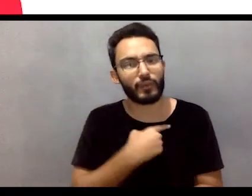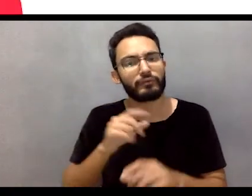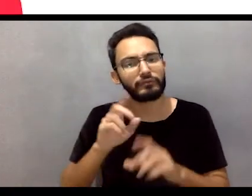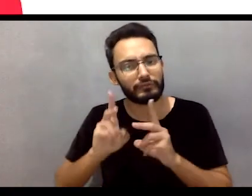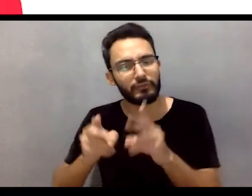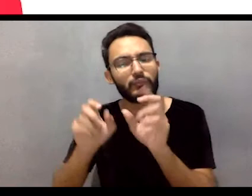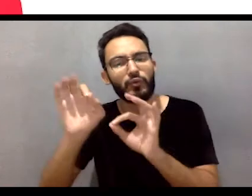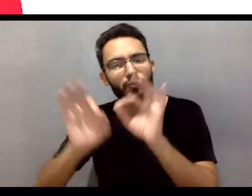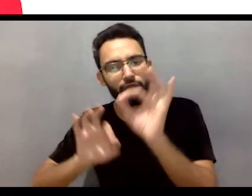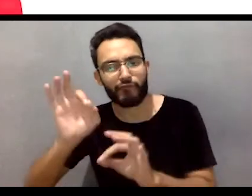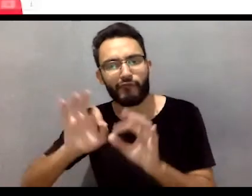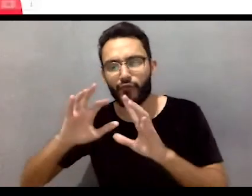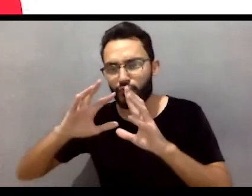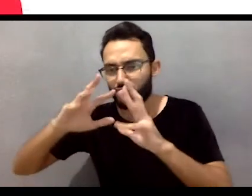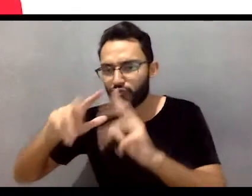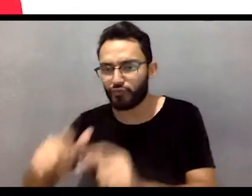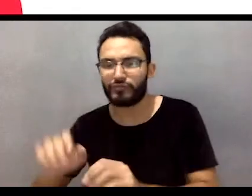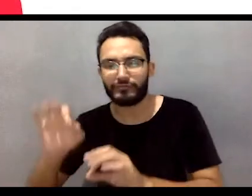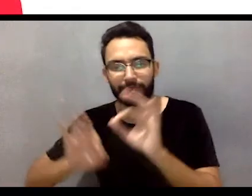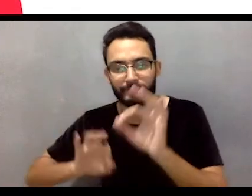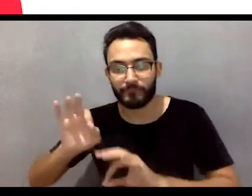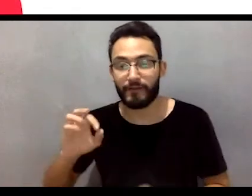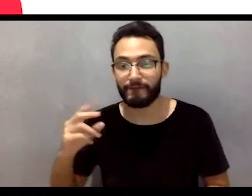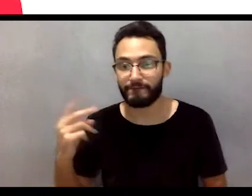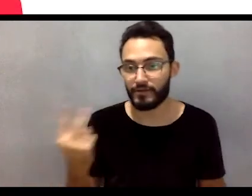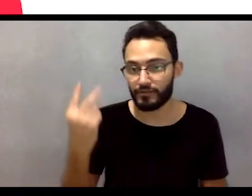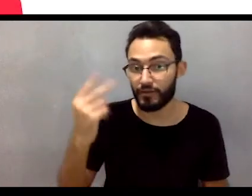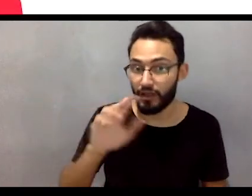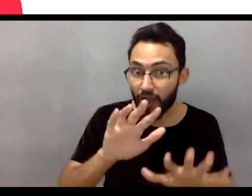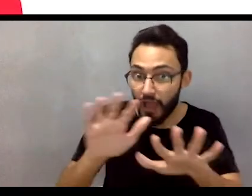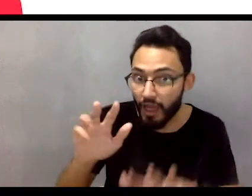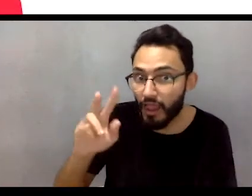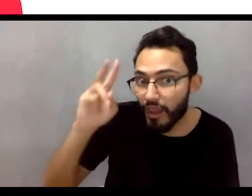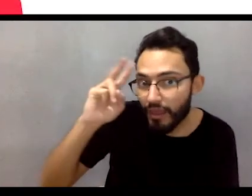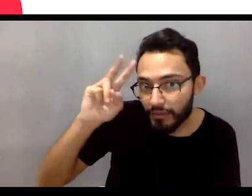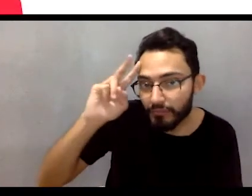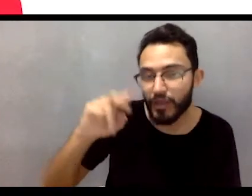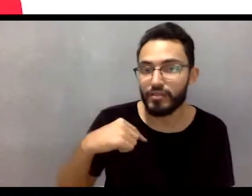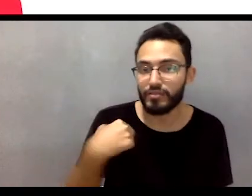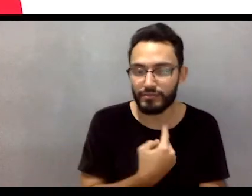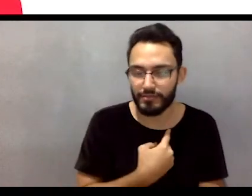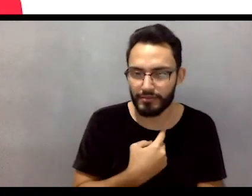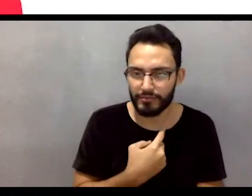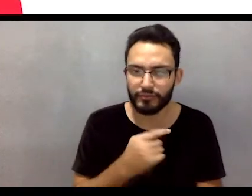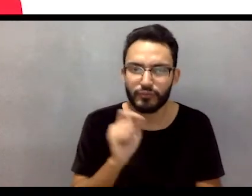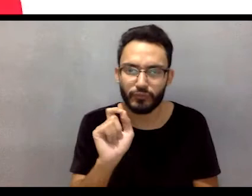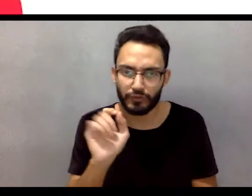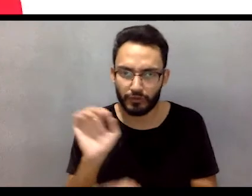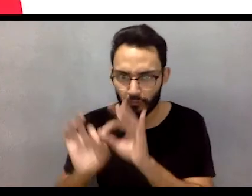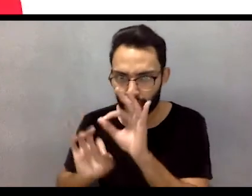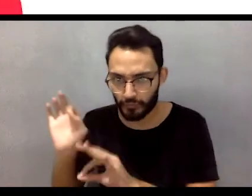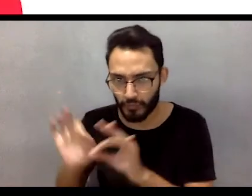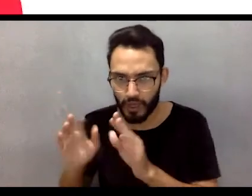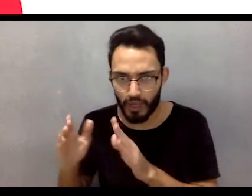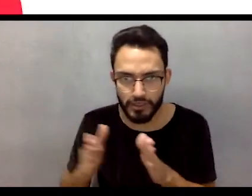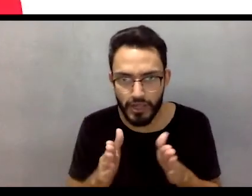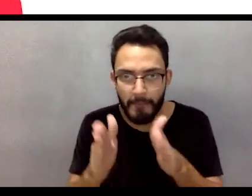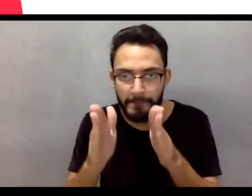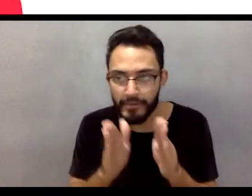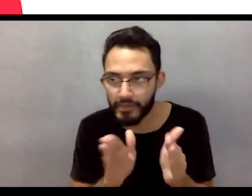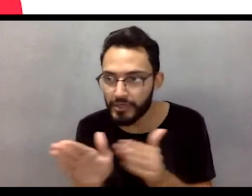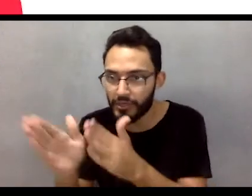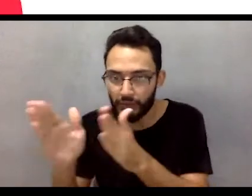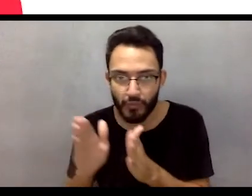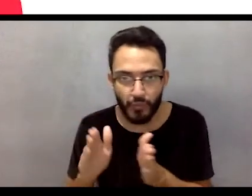faz toda esta engenharia de valor. Então, só lembrando, a gente lembra que a gente definiu os nossos direcionadores, os